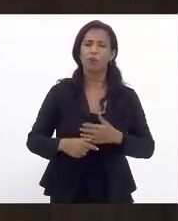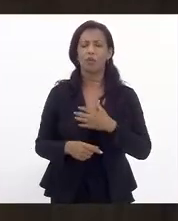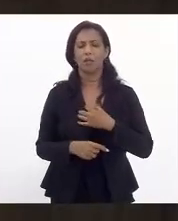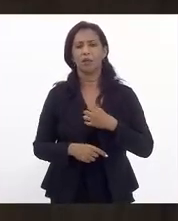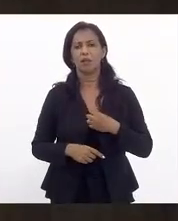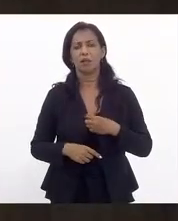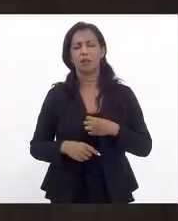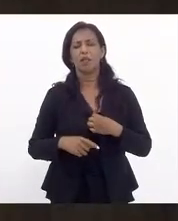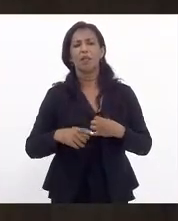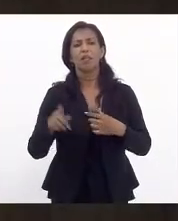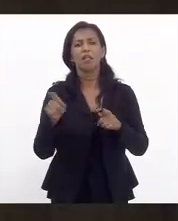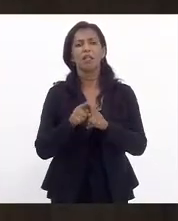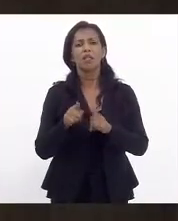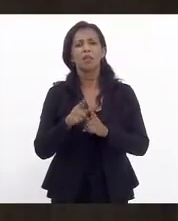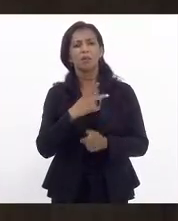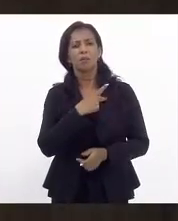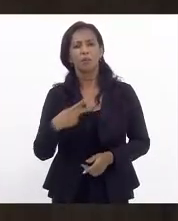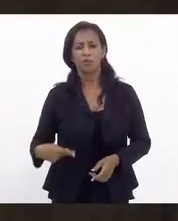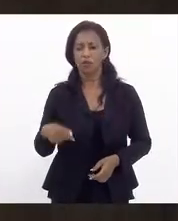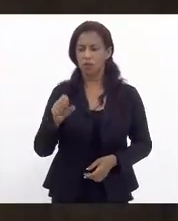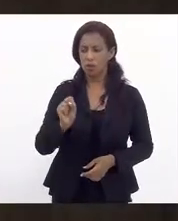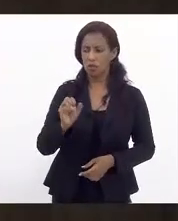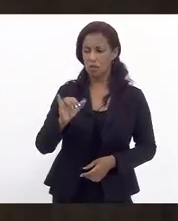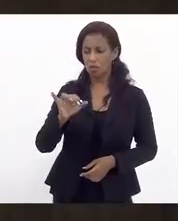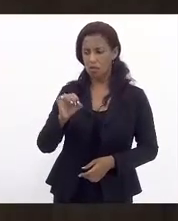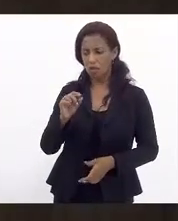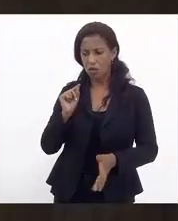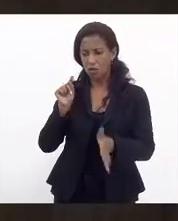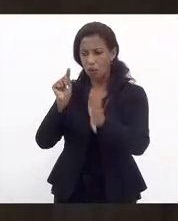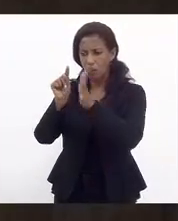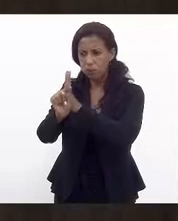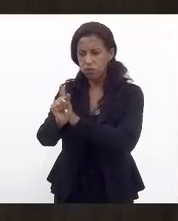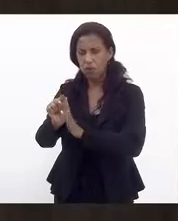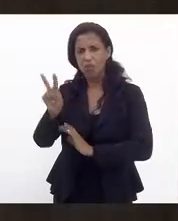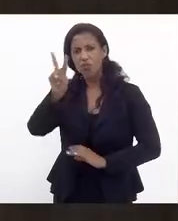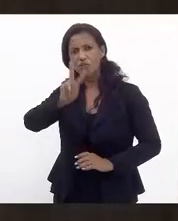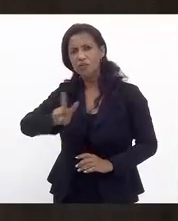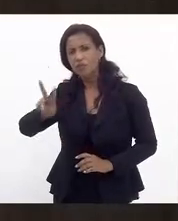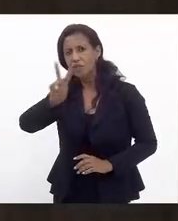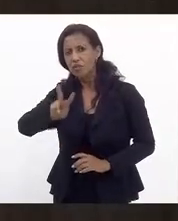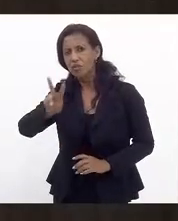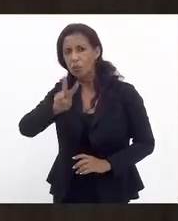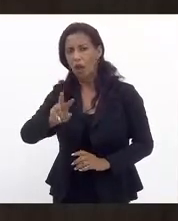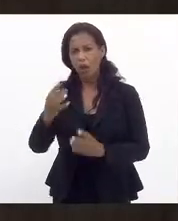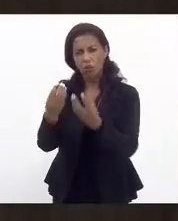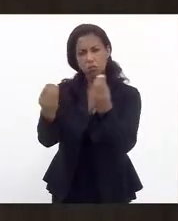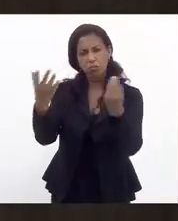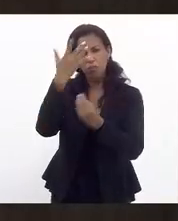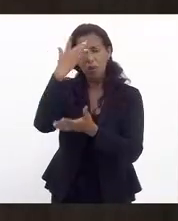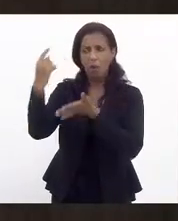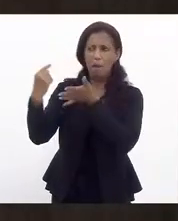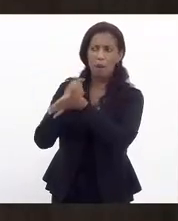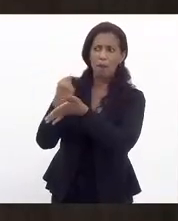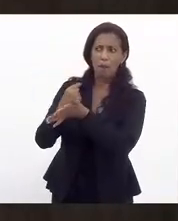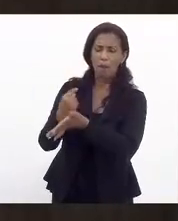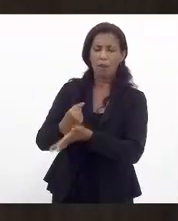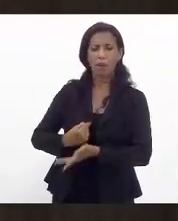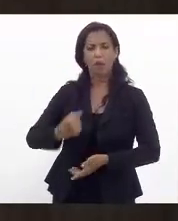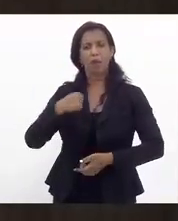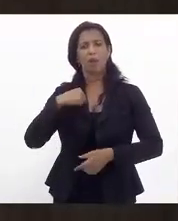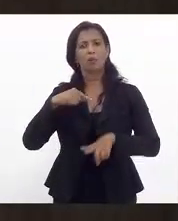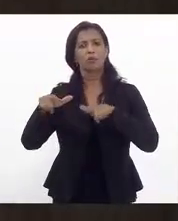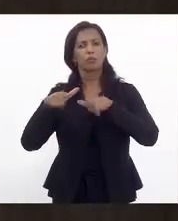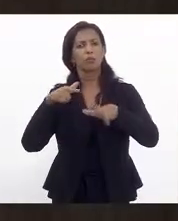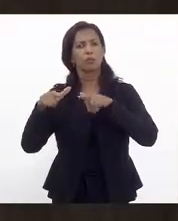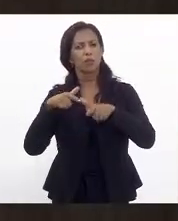aí para o para o presidente Sérgio Aureliano é uma pergunta de vestibular muito tem perguntados eu sou servidor